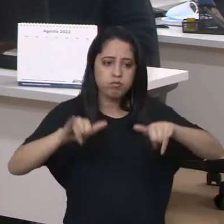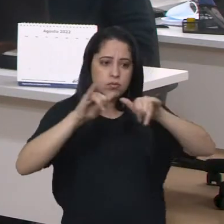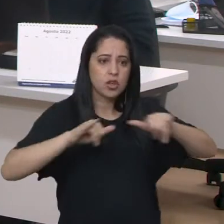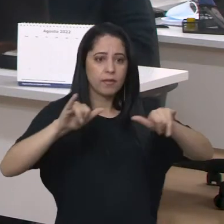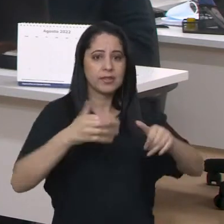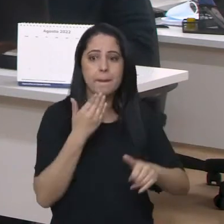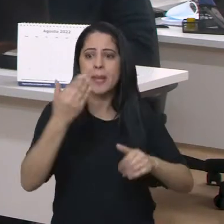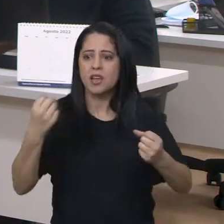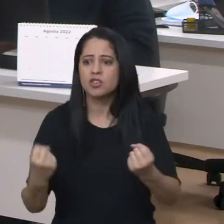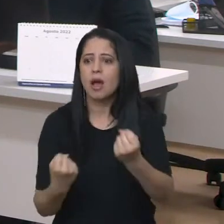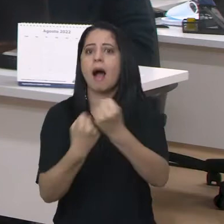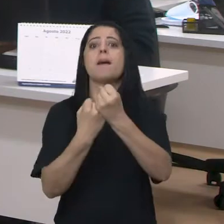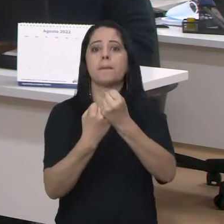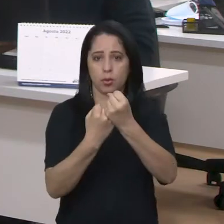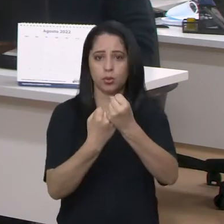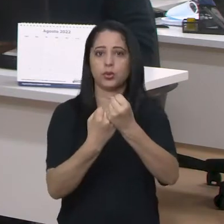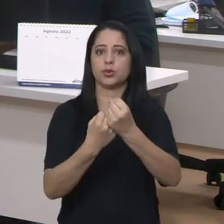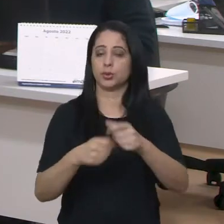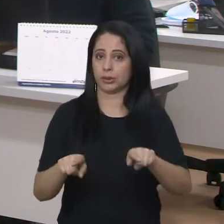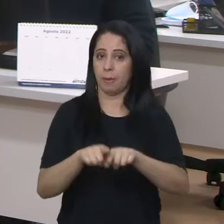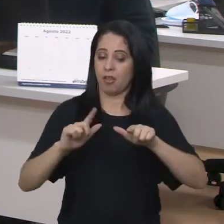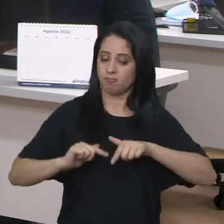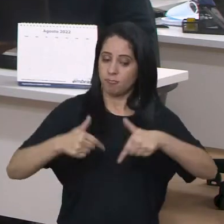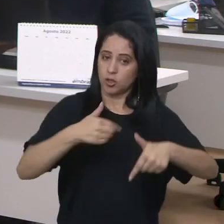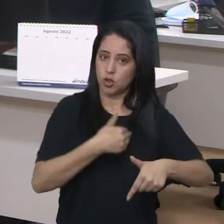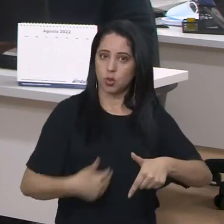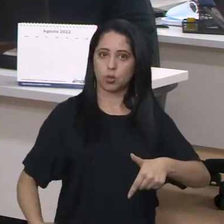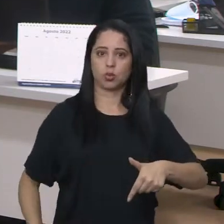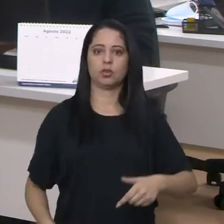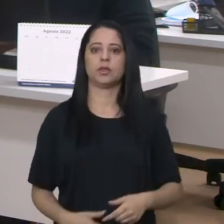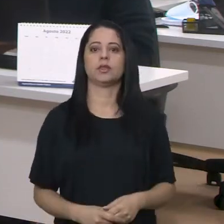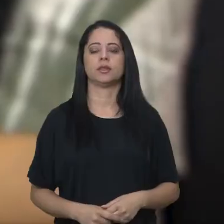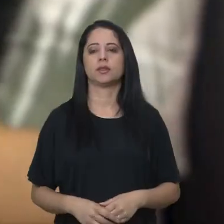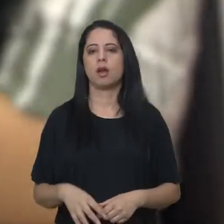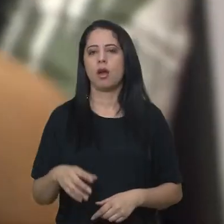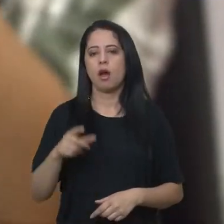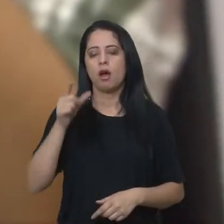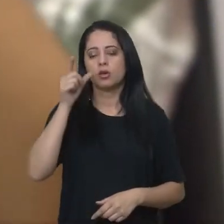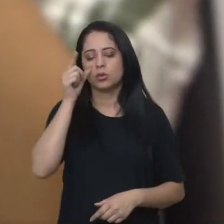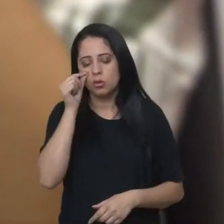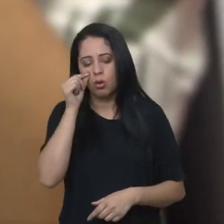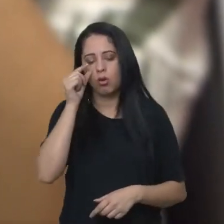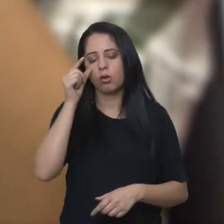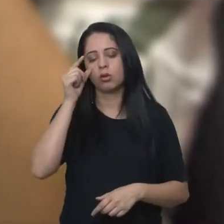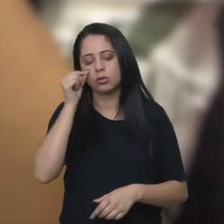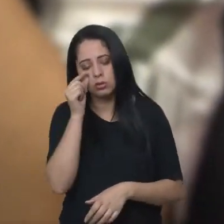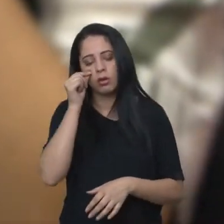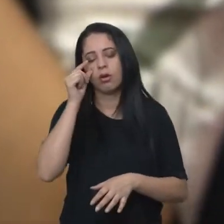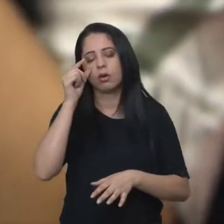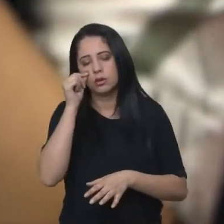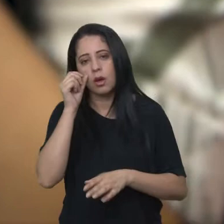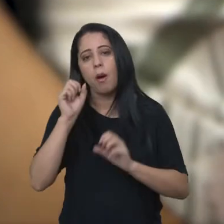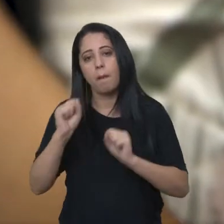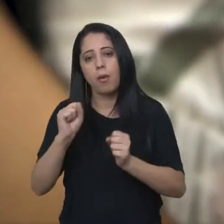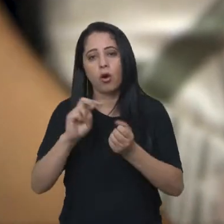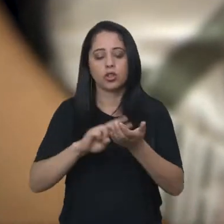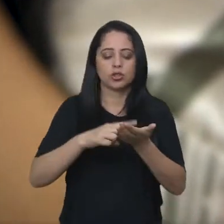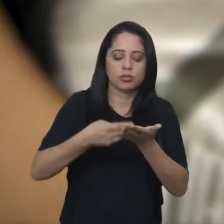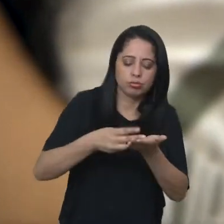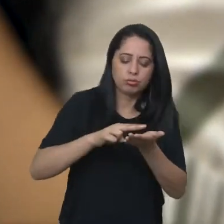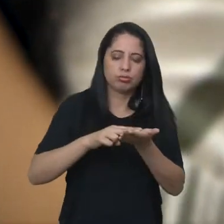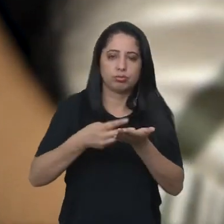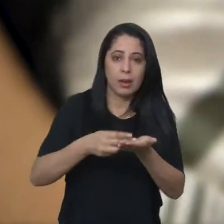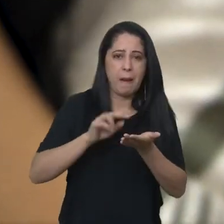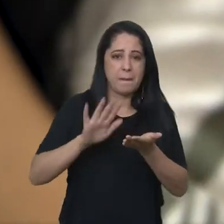O pedido é por mais apoio, visibilidade e políticas públicas. Ter muito sono pode ser resultado de noites mal